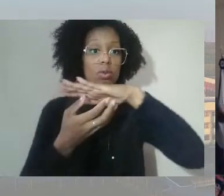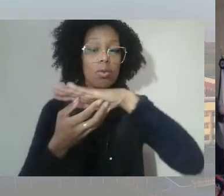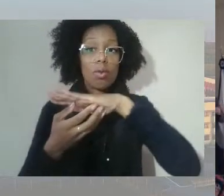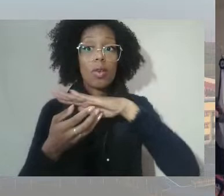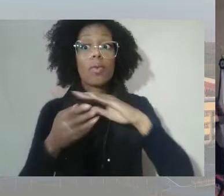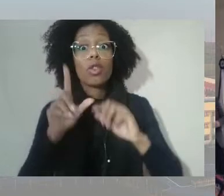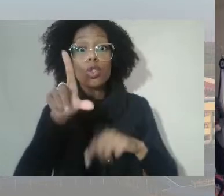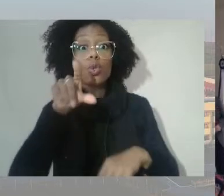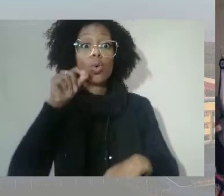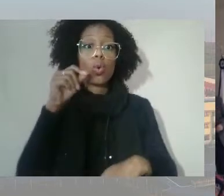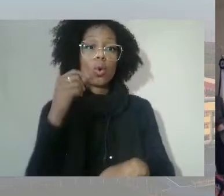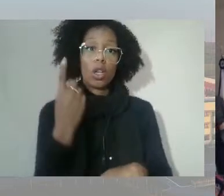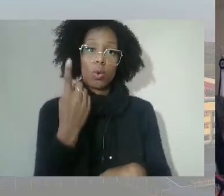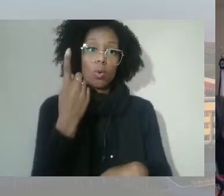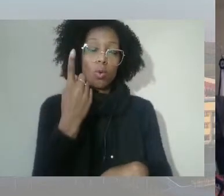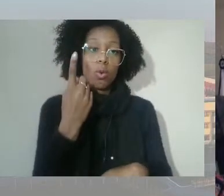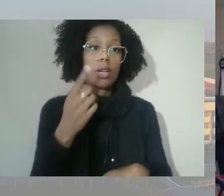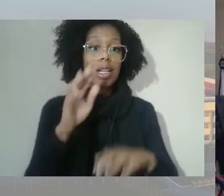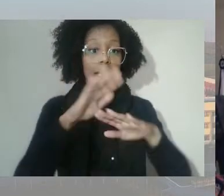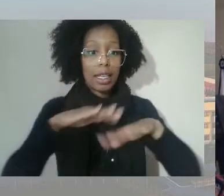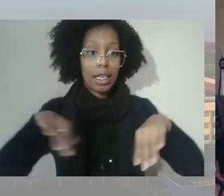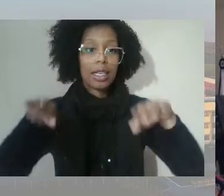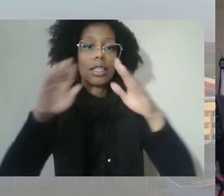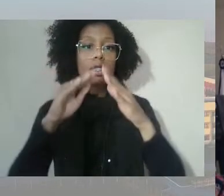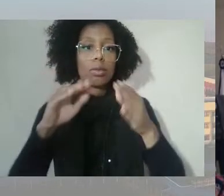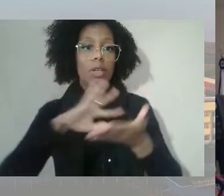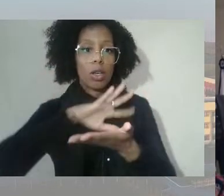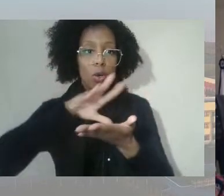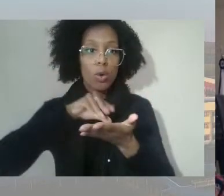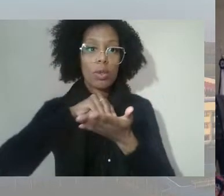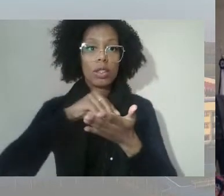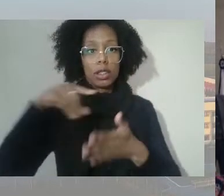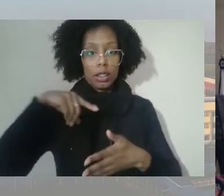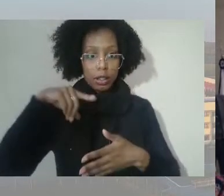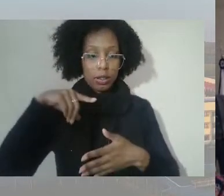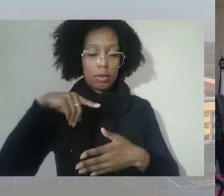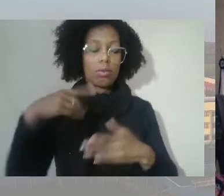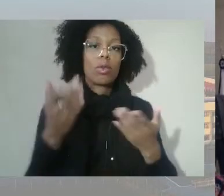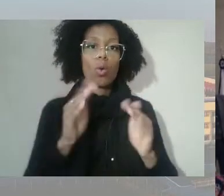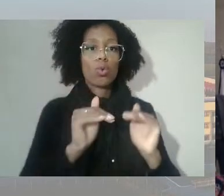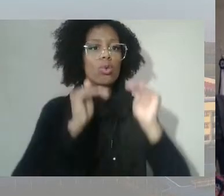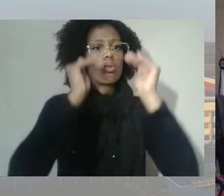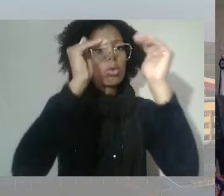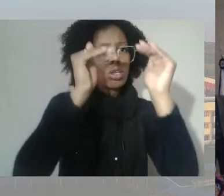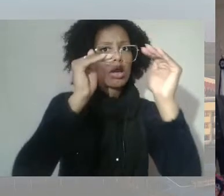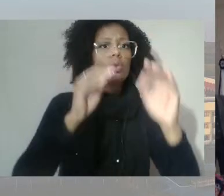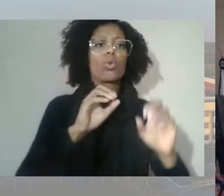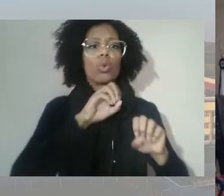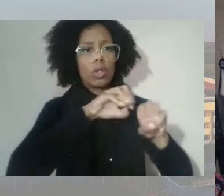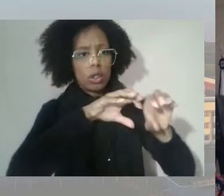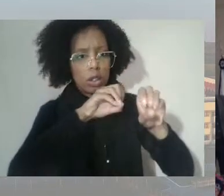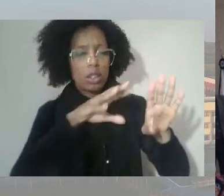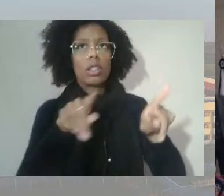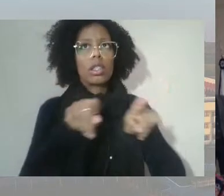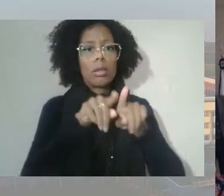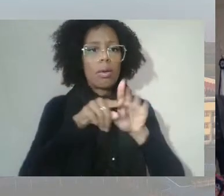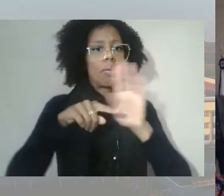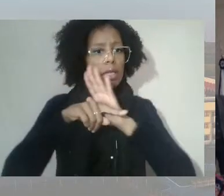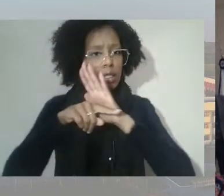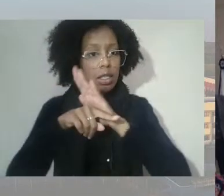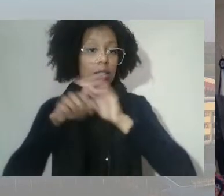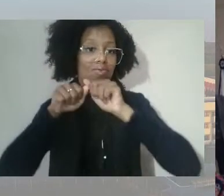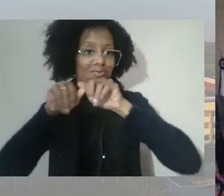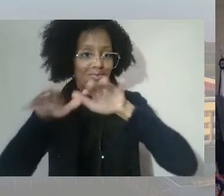para cada uma dessas comissões. Assim como os membros das comissões superiores, Comissão Superior de Ensino, de Pesquisa e de